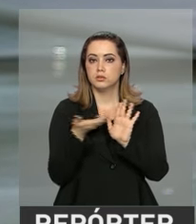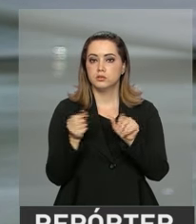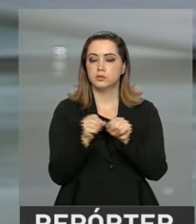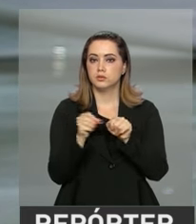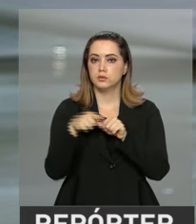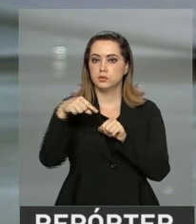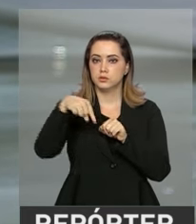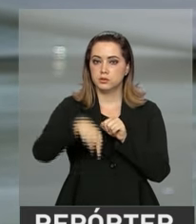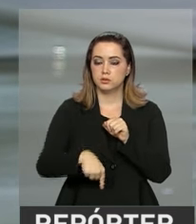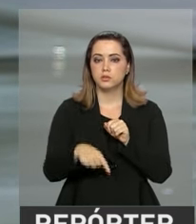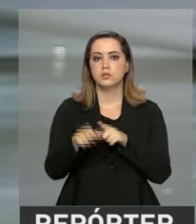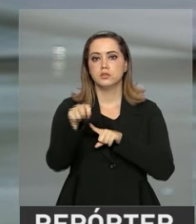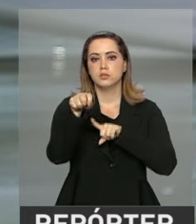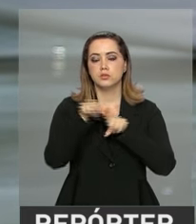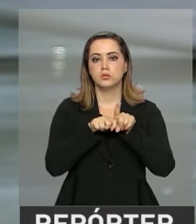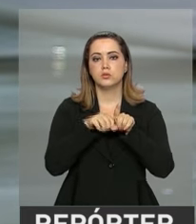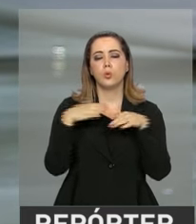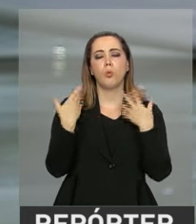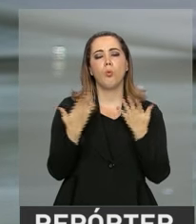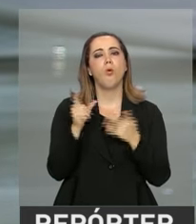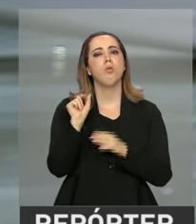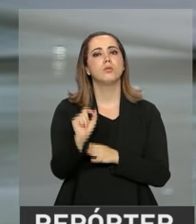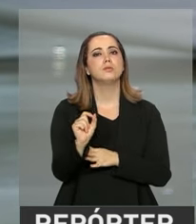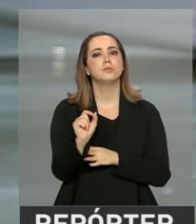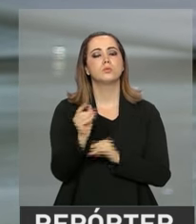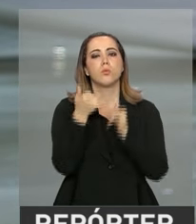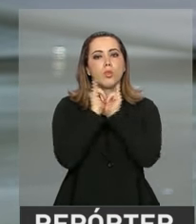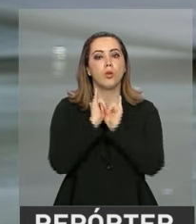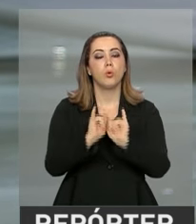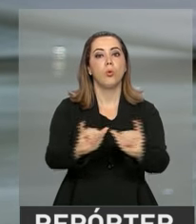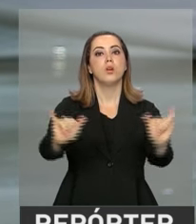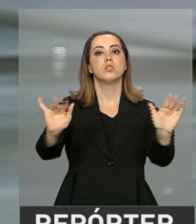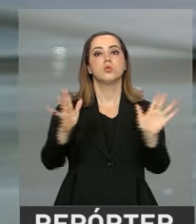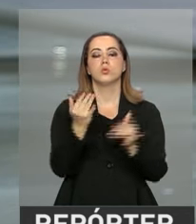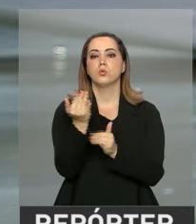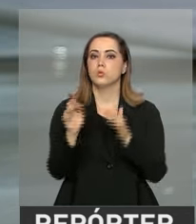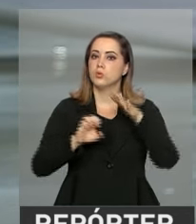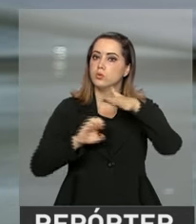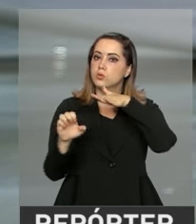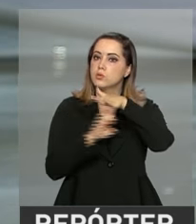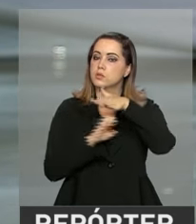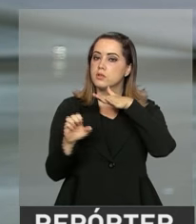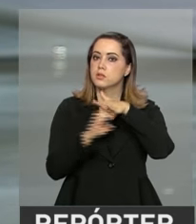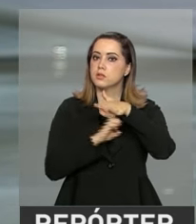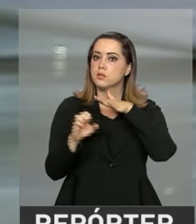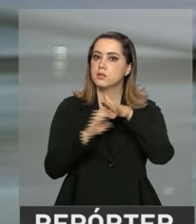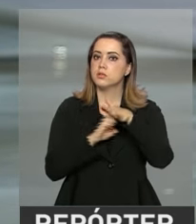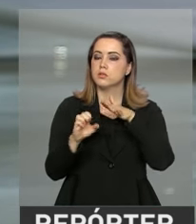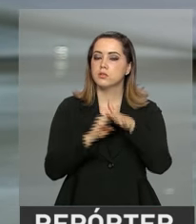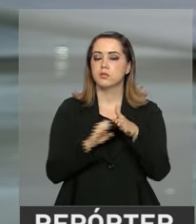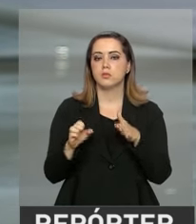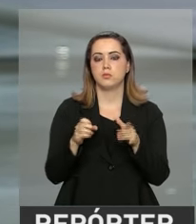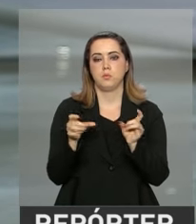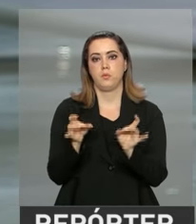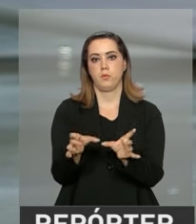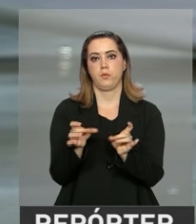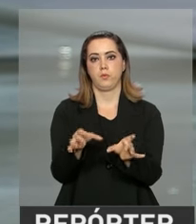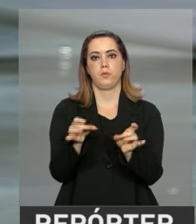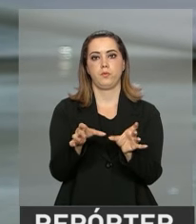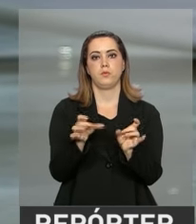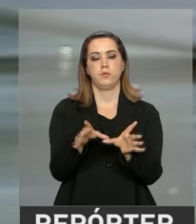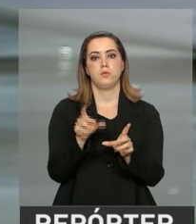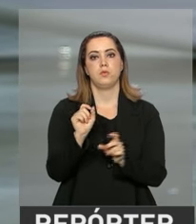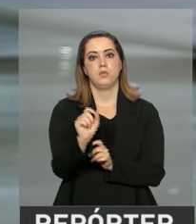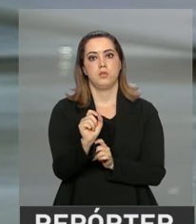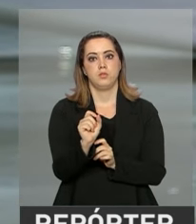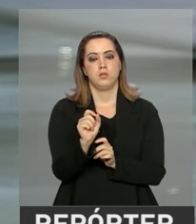deste mês aqui no Palácio do Planalto, qual seja o anúncio das empresas que vão ser desestatizadas, ou seja, cujo